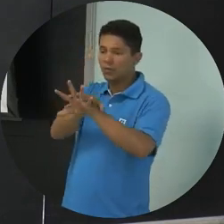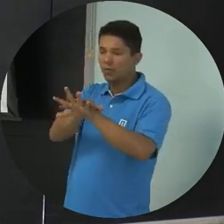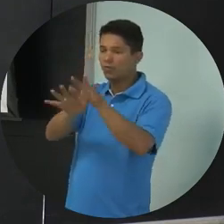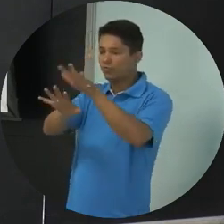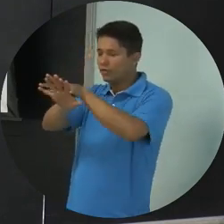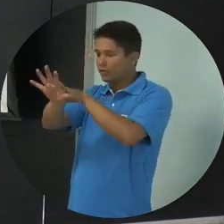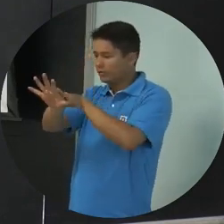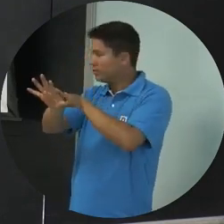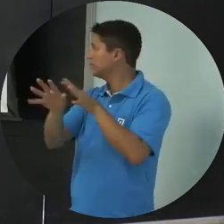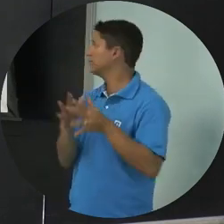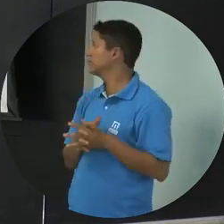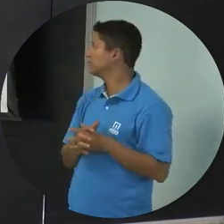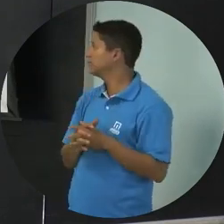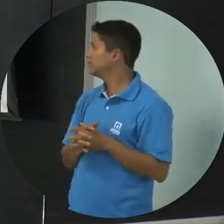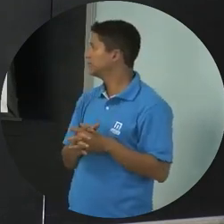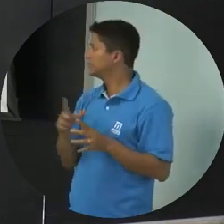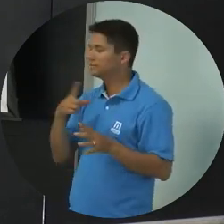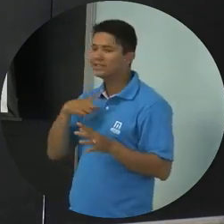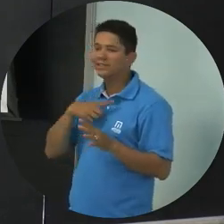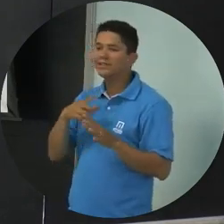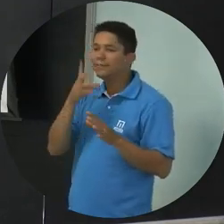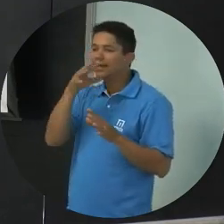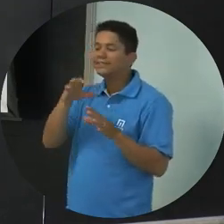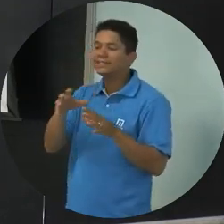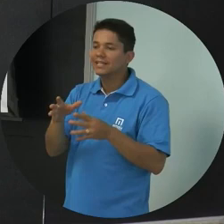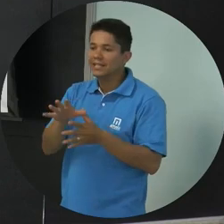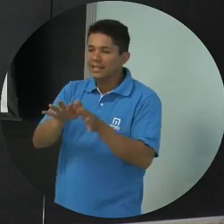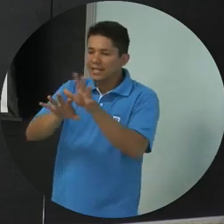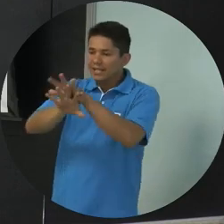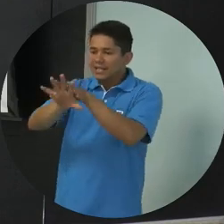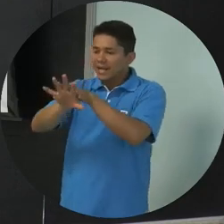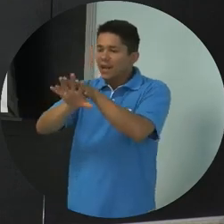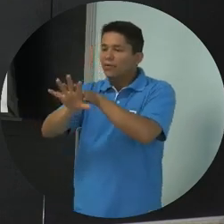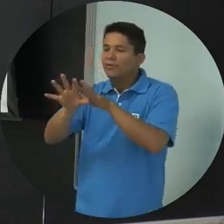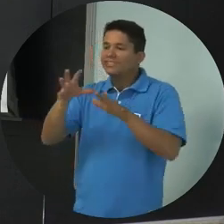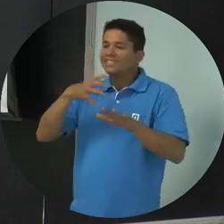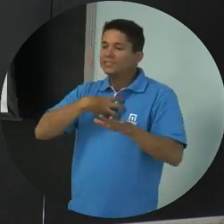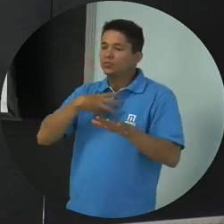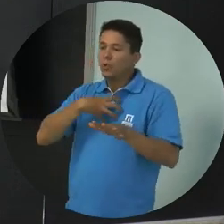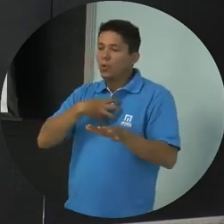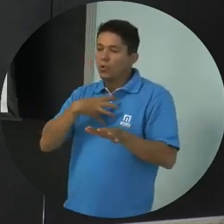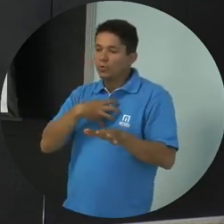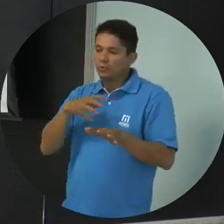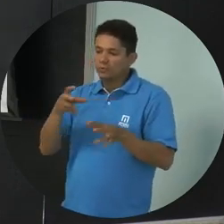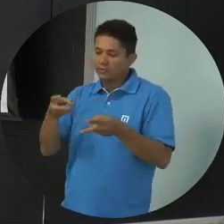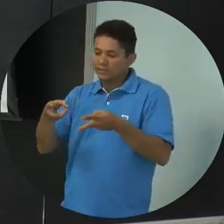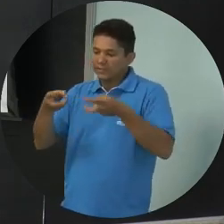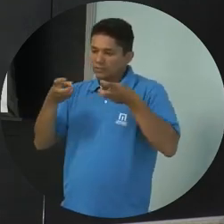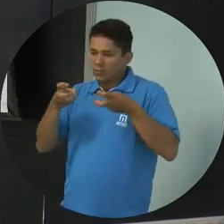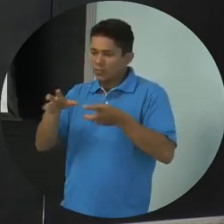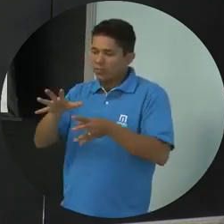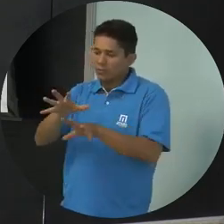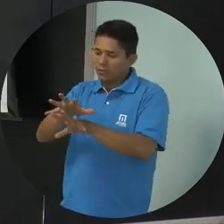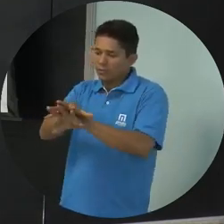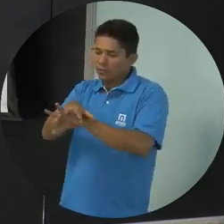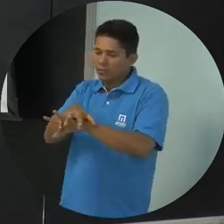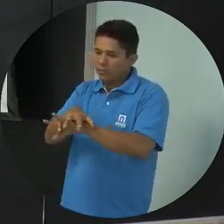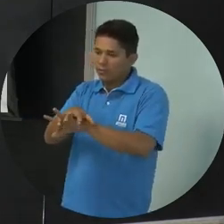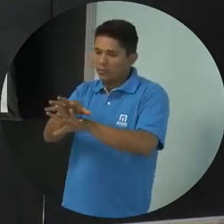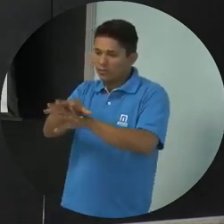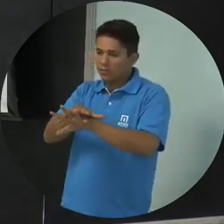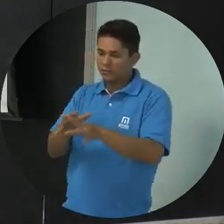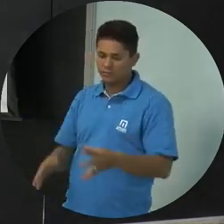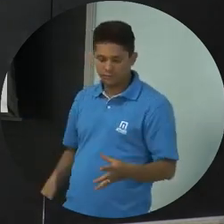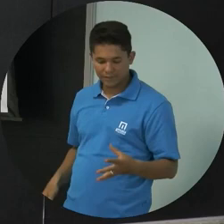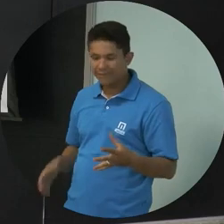luva onde ele tem um sensorzinho que fica dentro dessa luva, e essa pistola ela só funciona quando